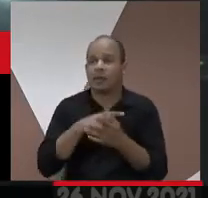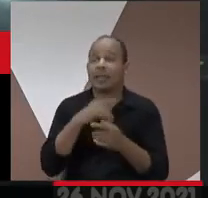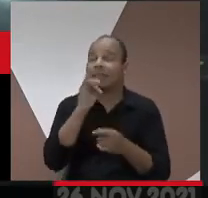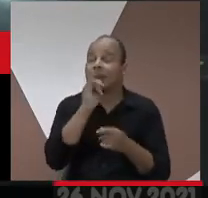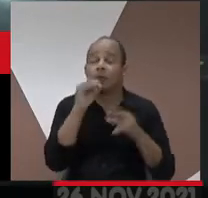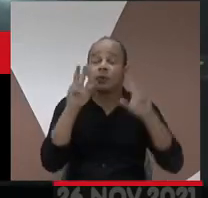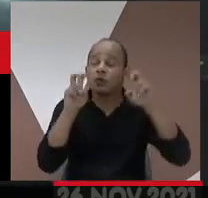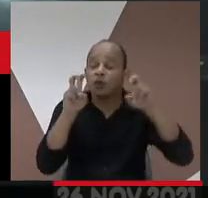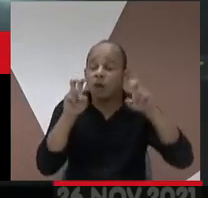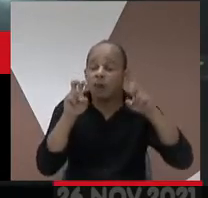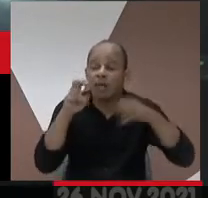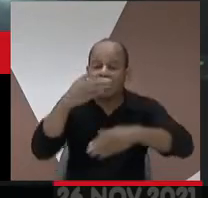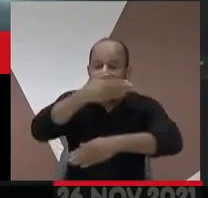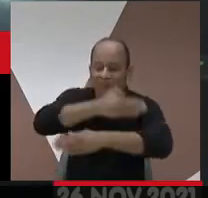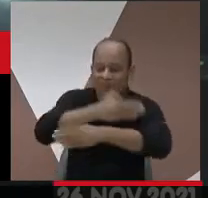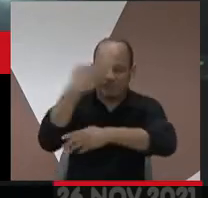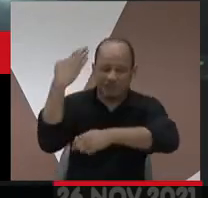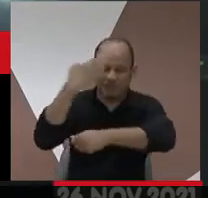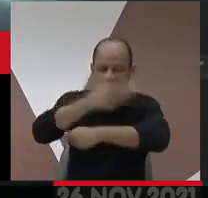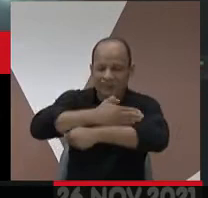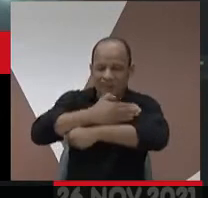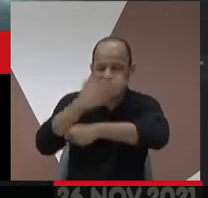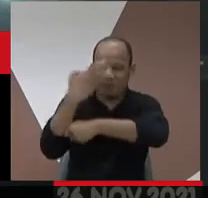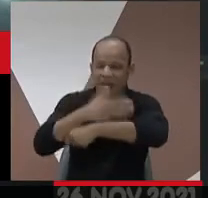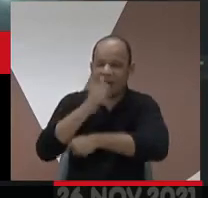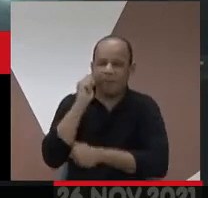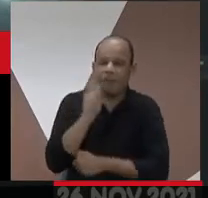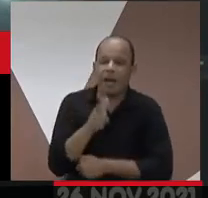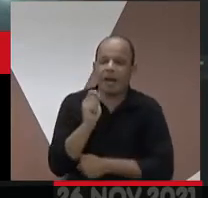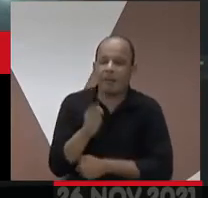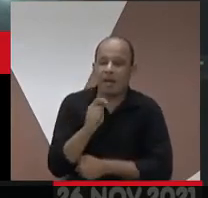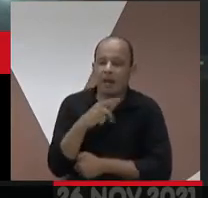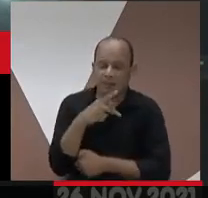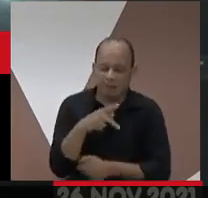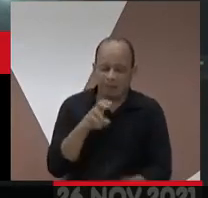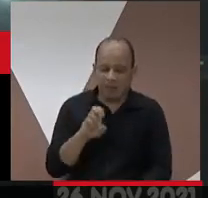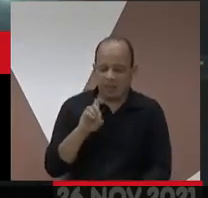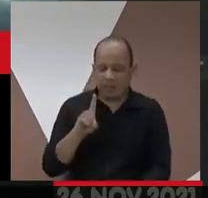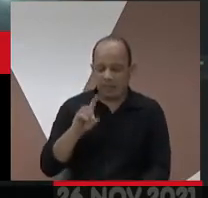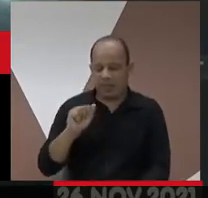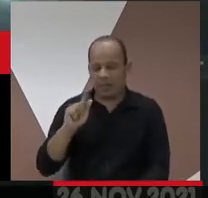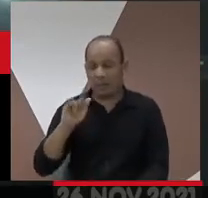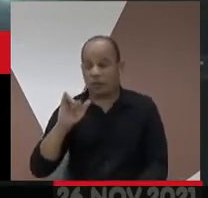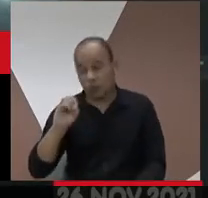são mascarados sem finalizar a conta verdadeira.